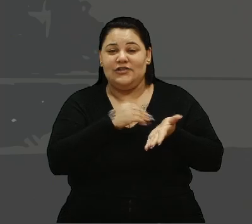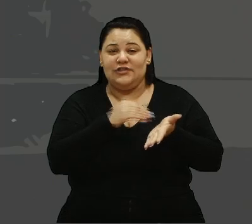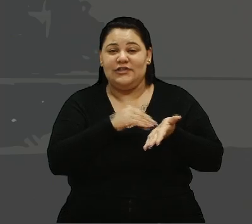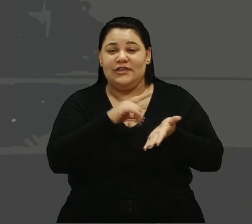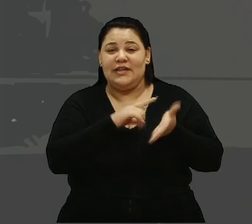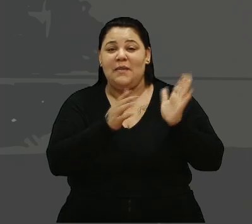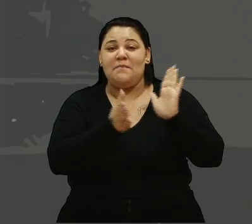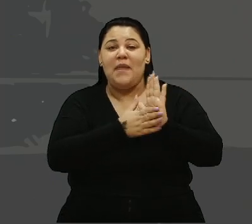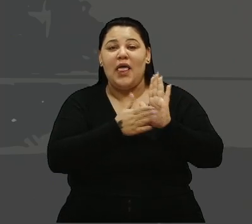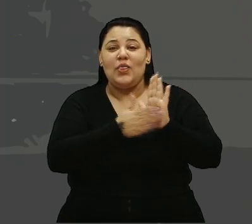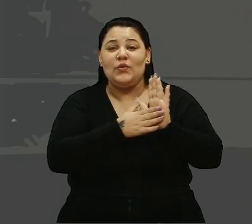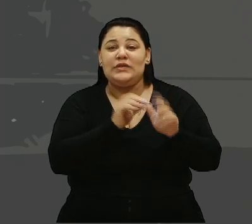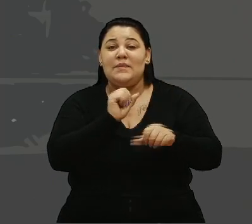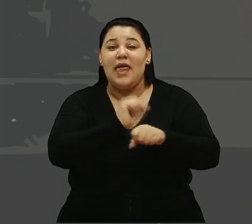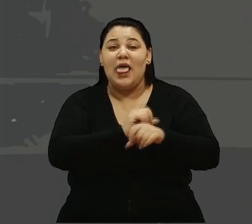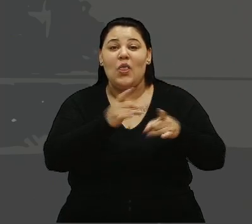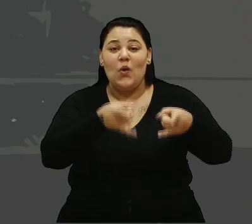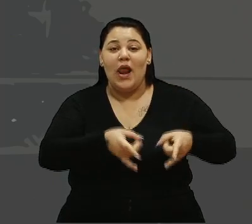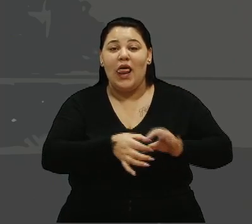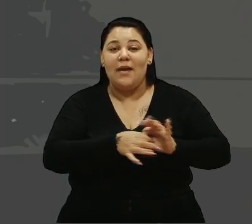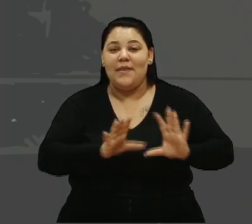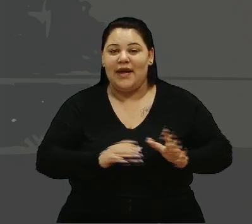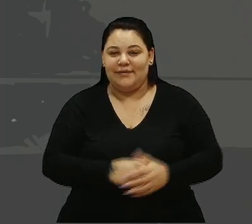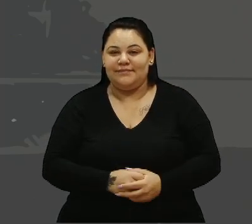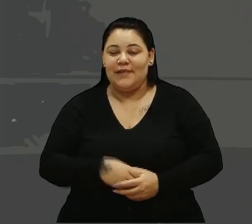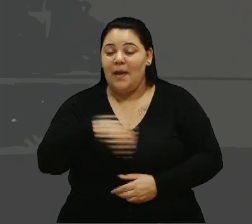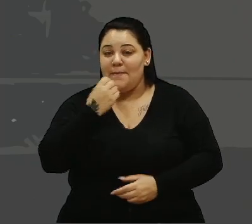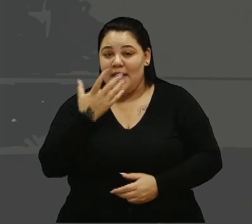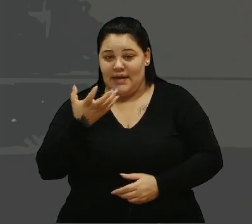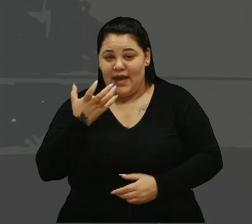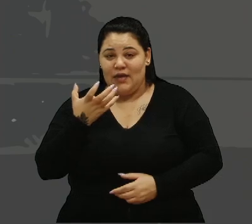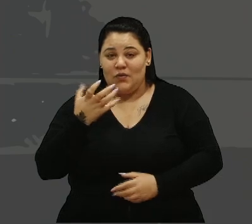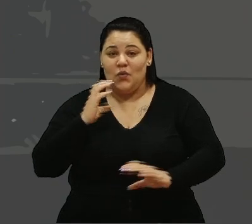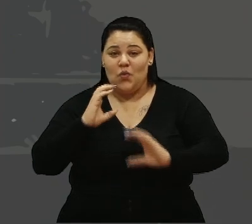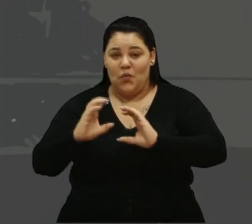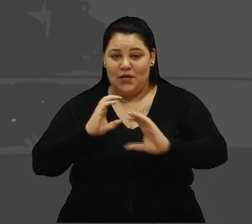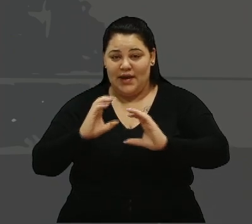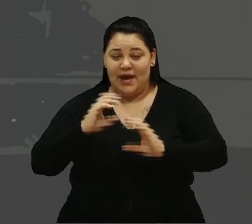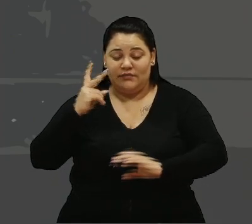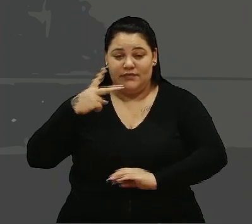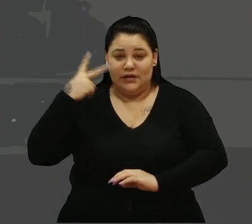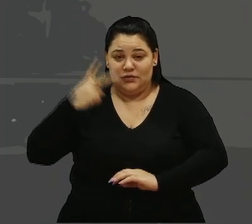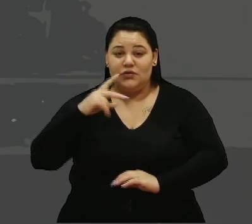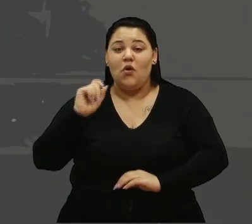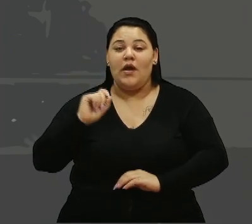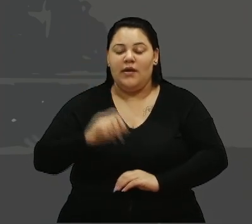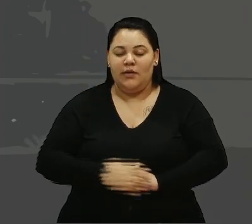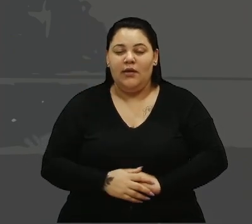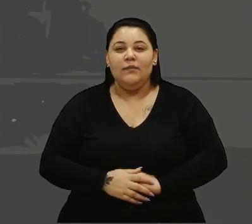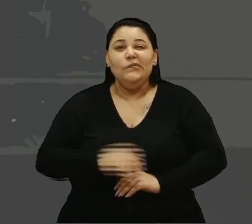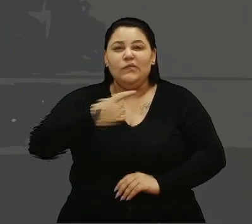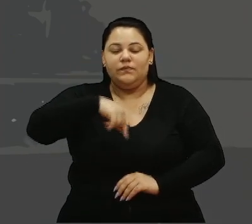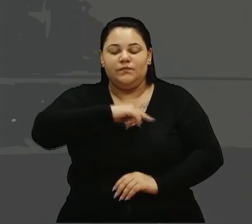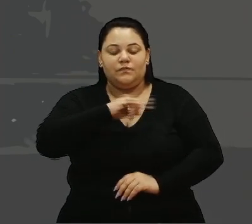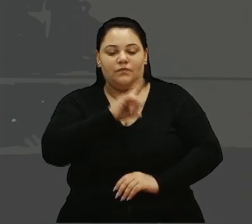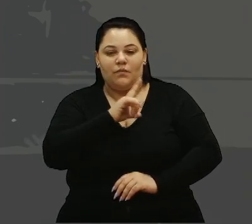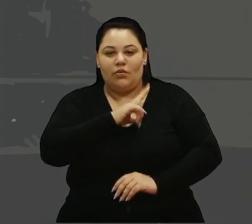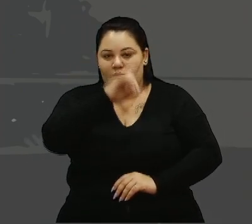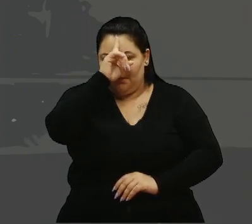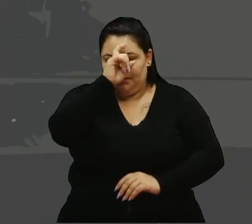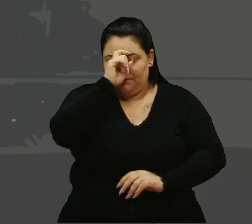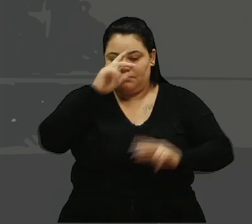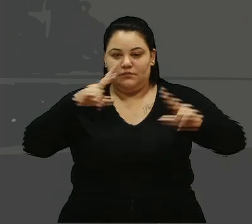no plano de saúde. Pois bem, eu quero comunicar aos vereadores e às vereadoras que nós temos um hospital